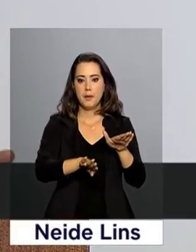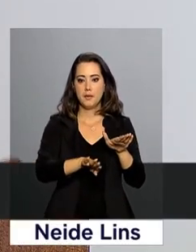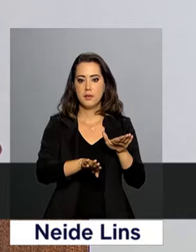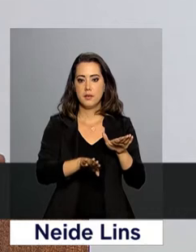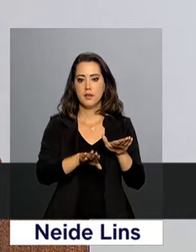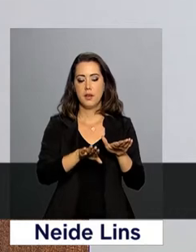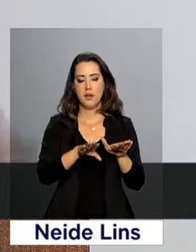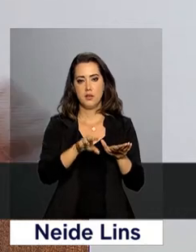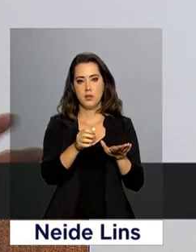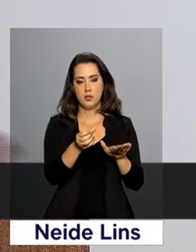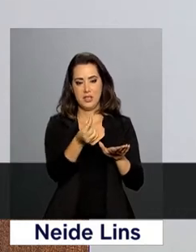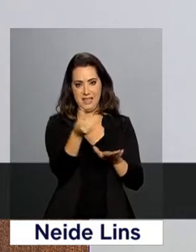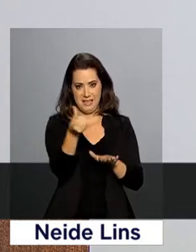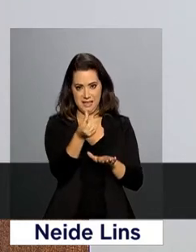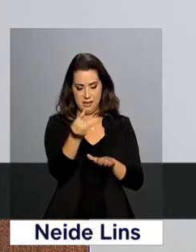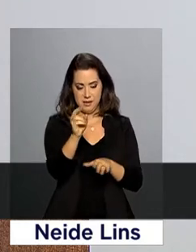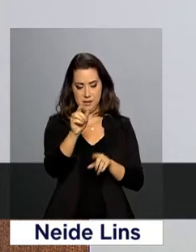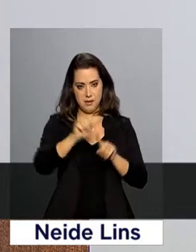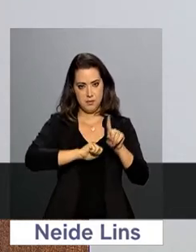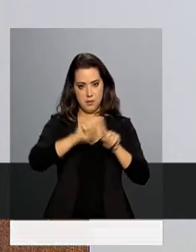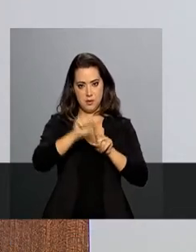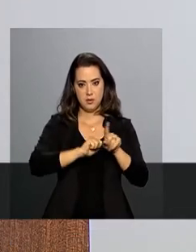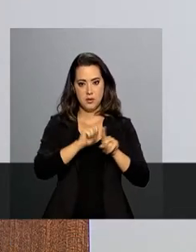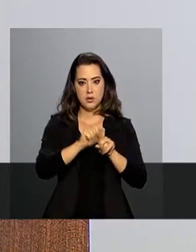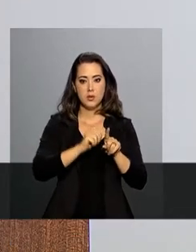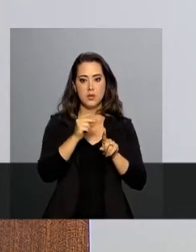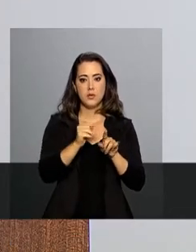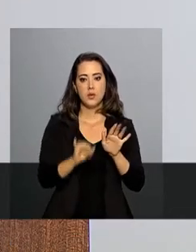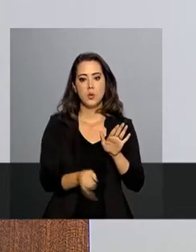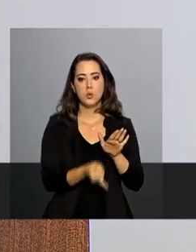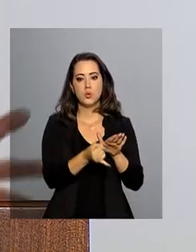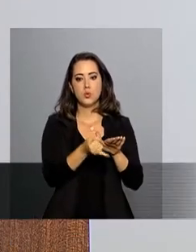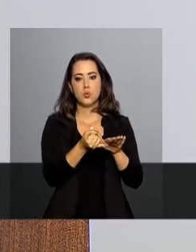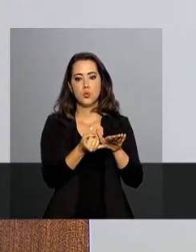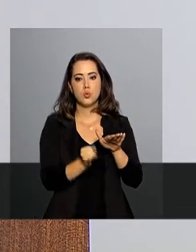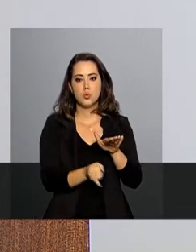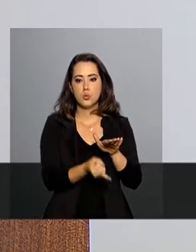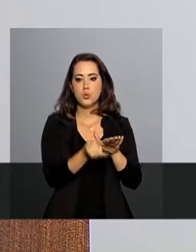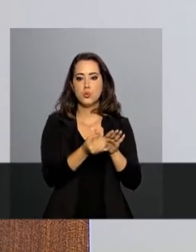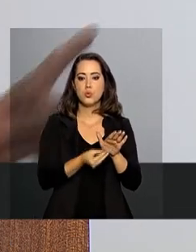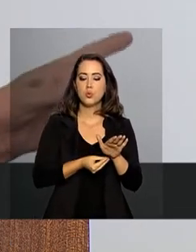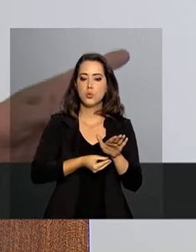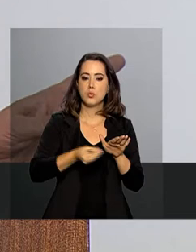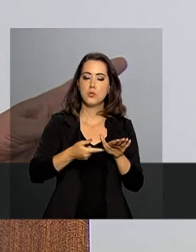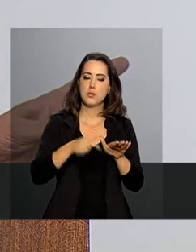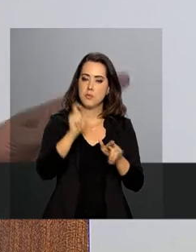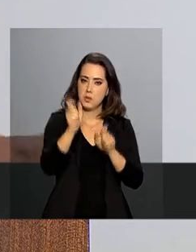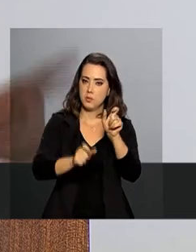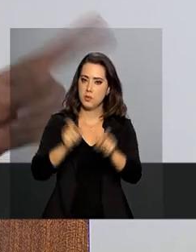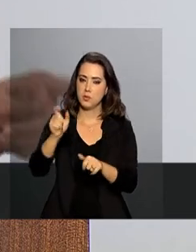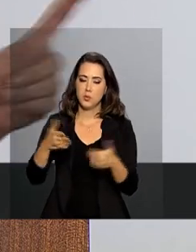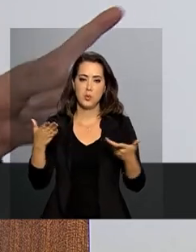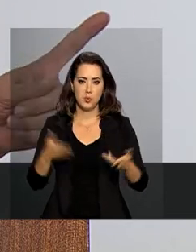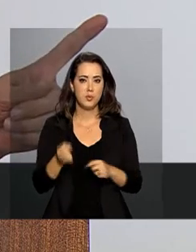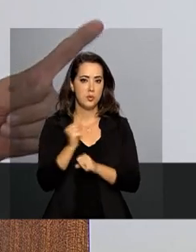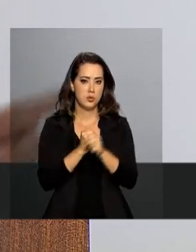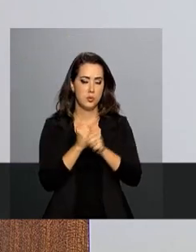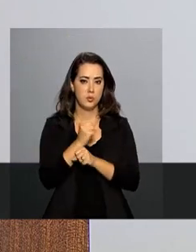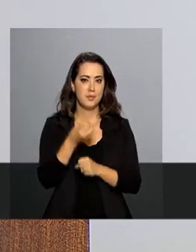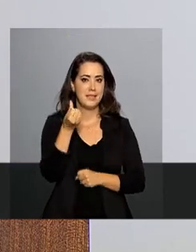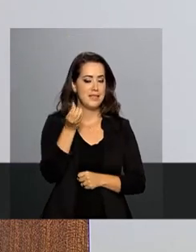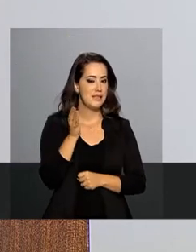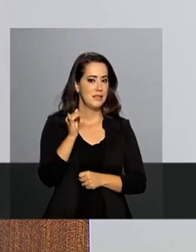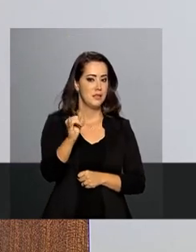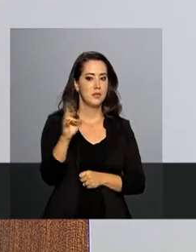semestralmente metade dos valores é de rendimento fundo de garantia vão para os trabalhadores neste mês foram 6 bilhões